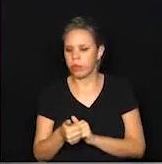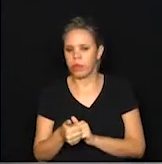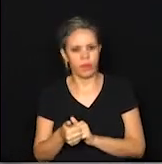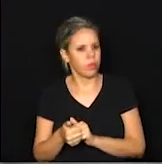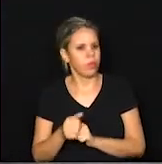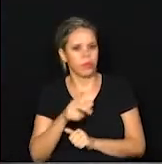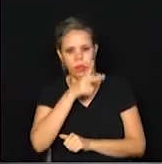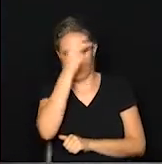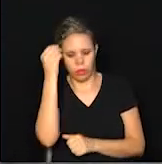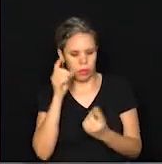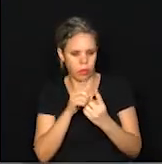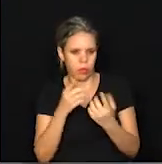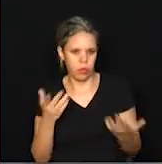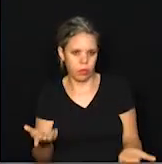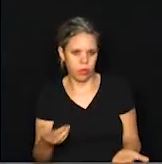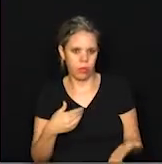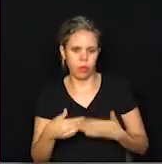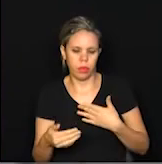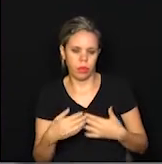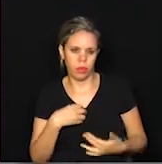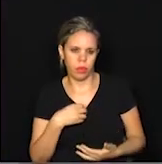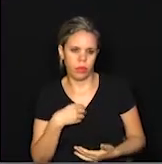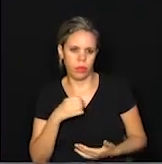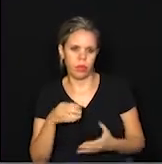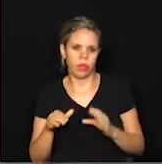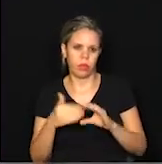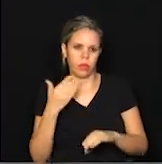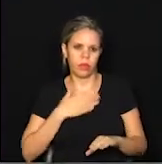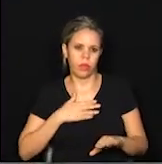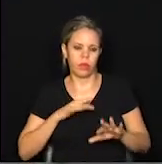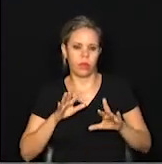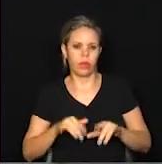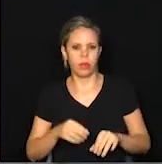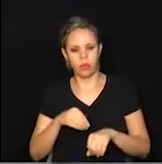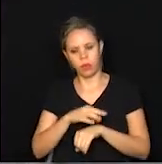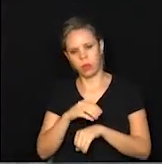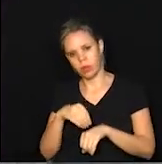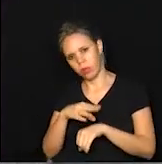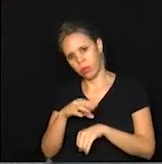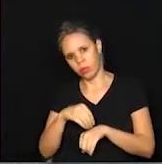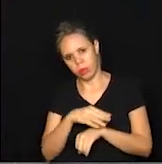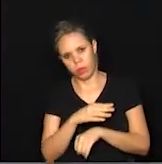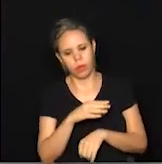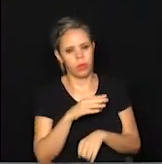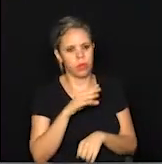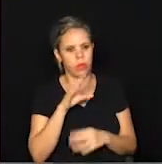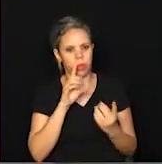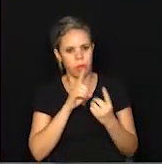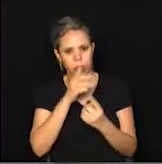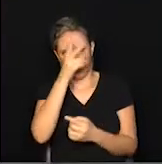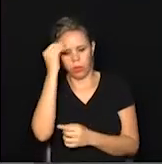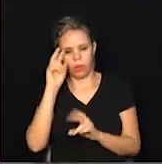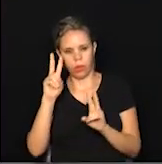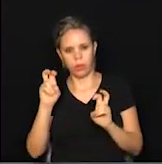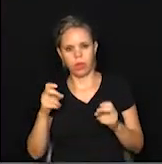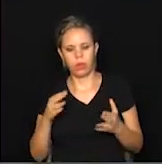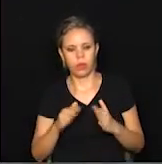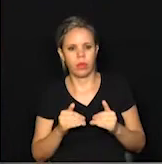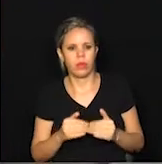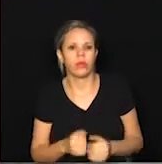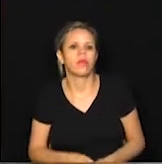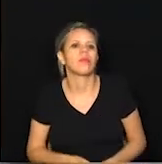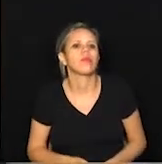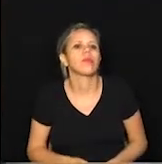serviços públicos. De qualquer forma, se quiser mandar no meu e-mail, repasso para os serviços públicos sobre essa demanda. Tá?